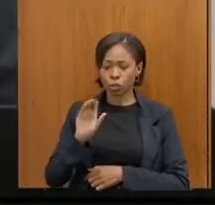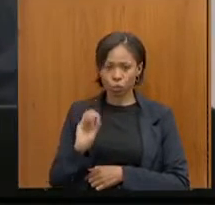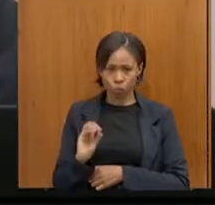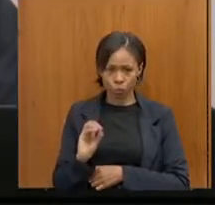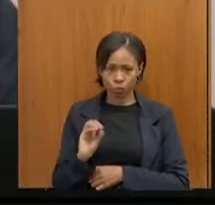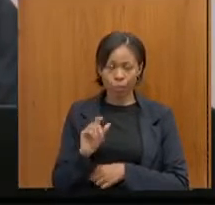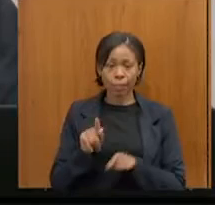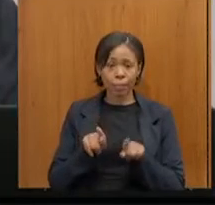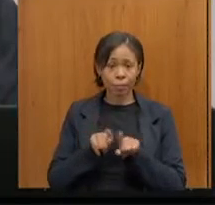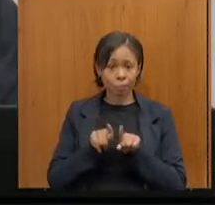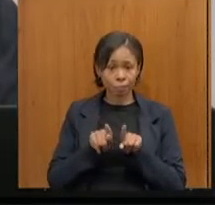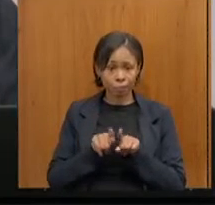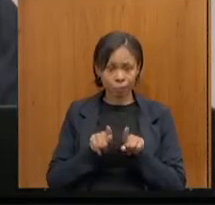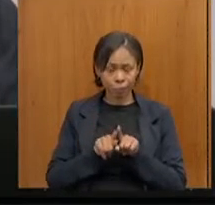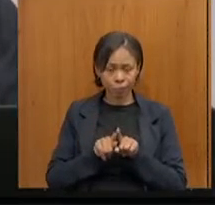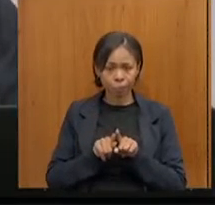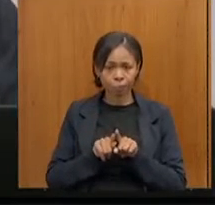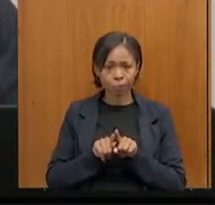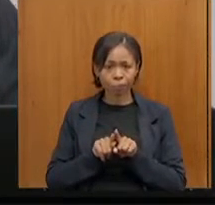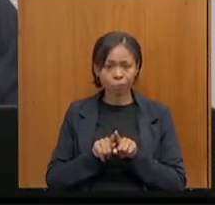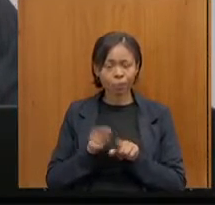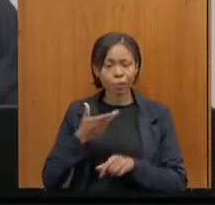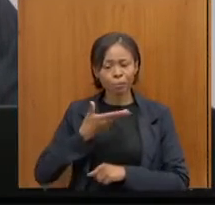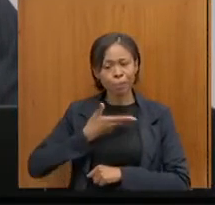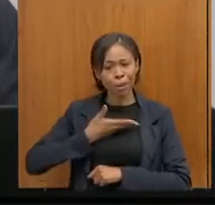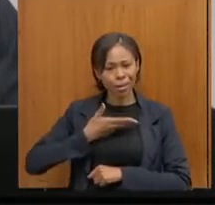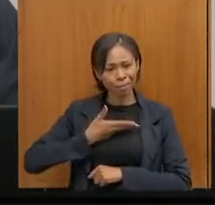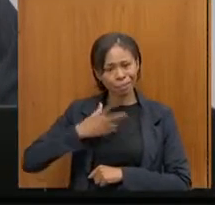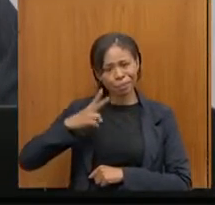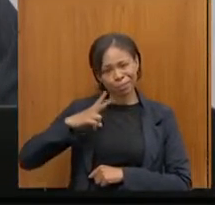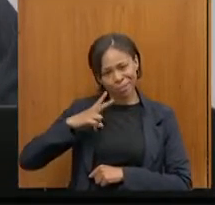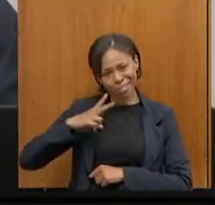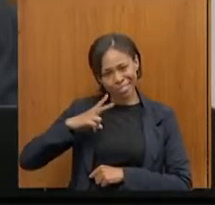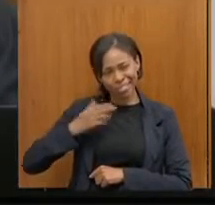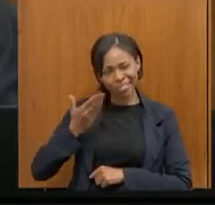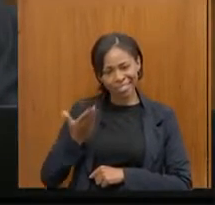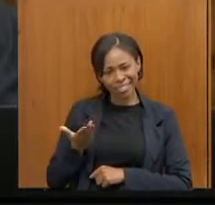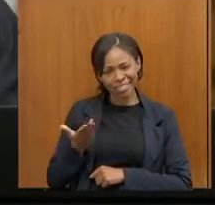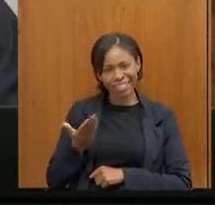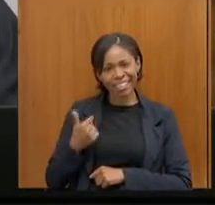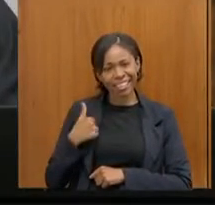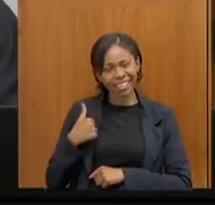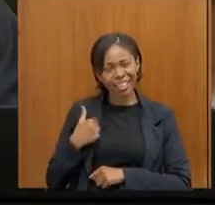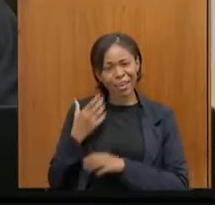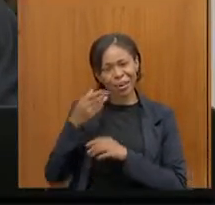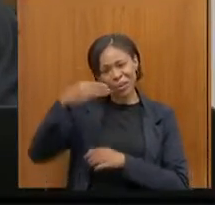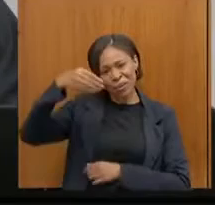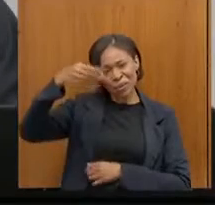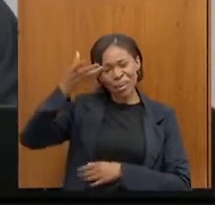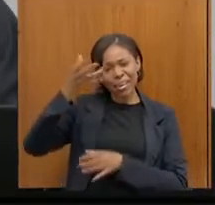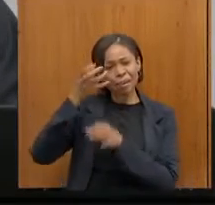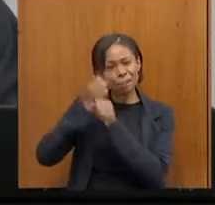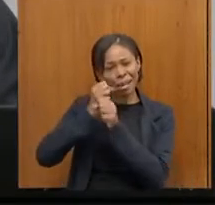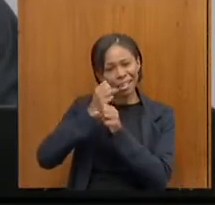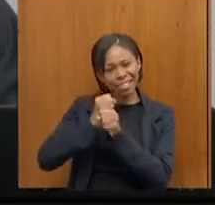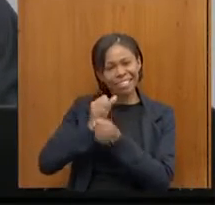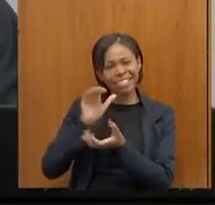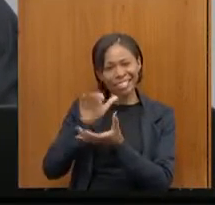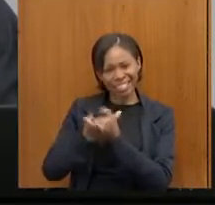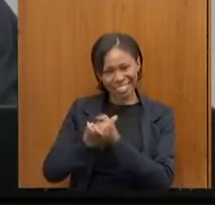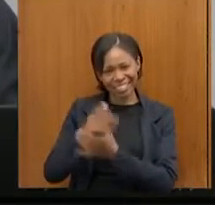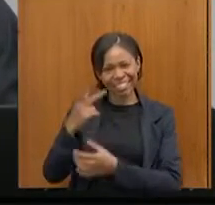com a presença do meu amigo pessoal tive a honra de ser padrinho de casamento dele